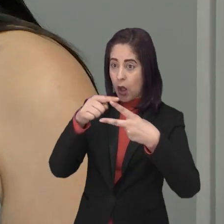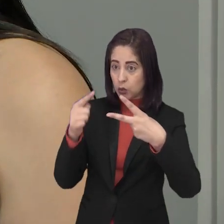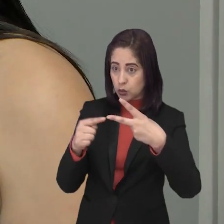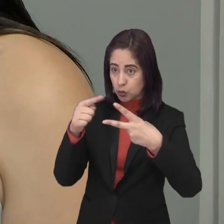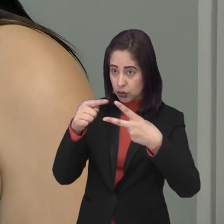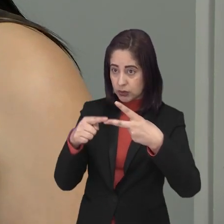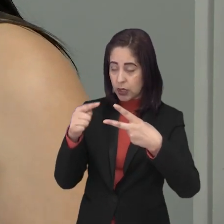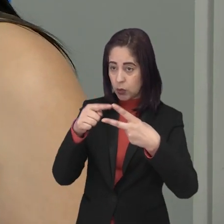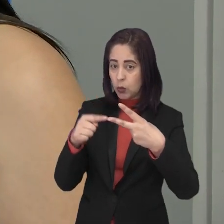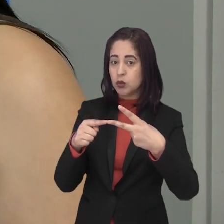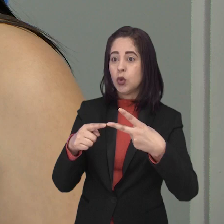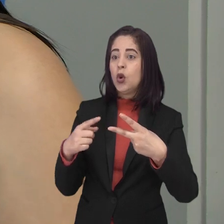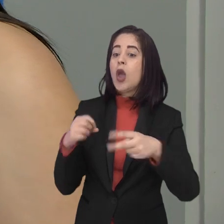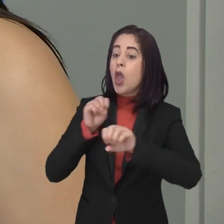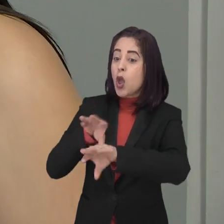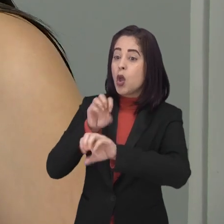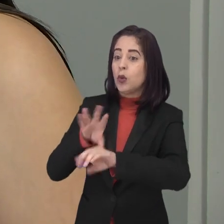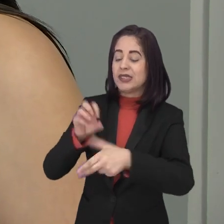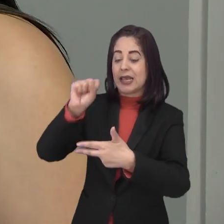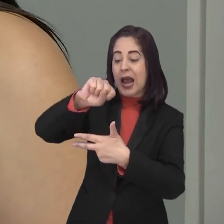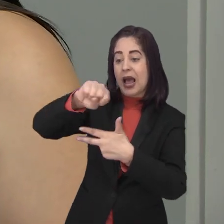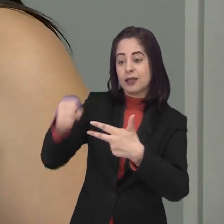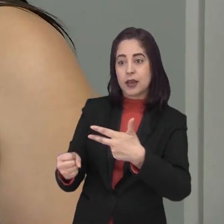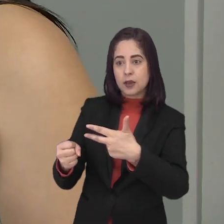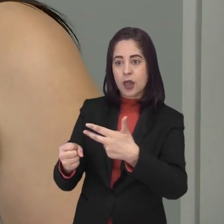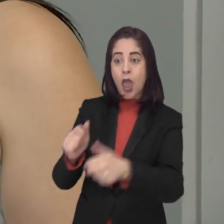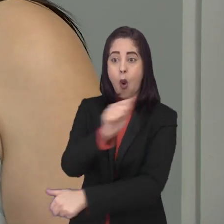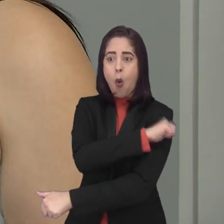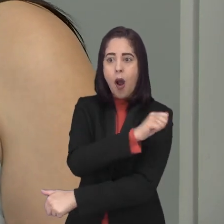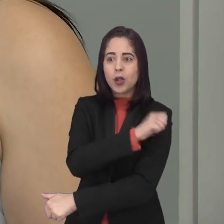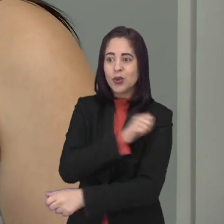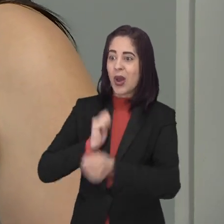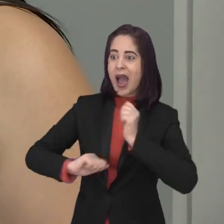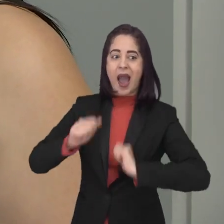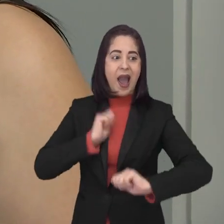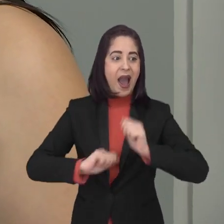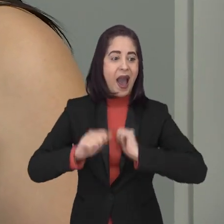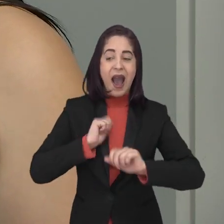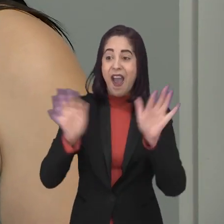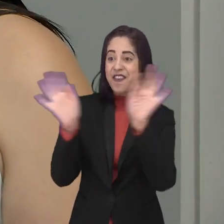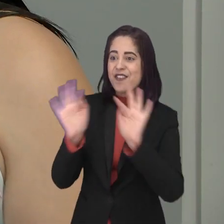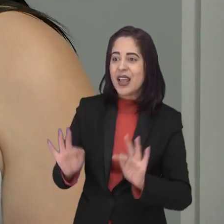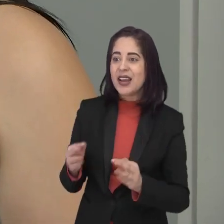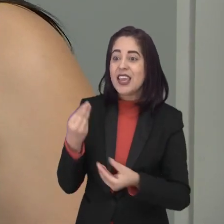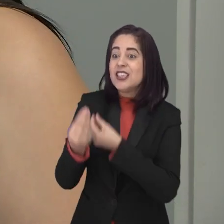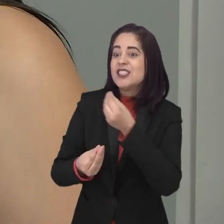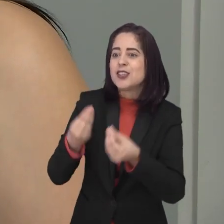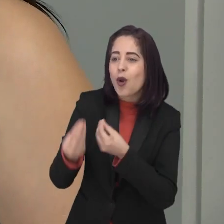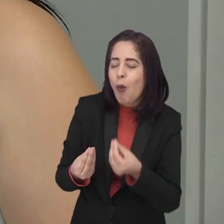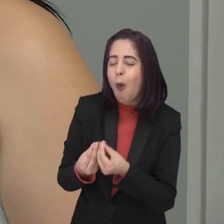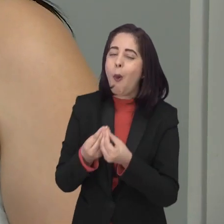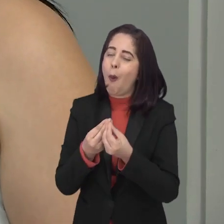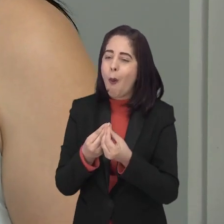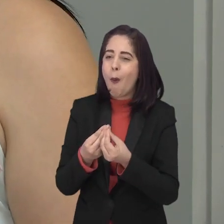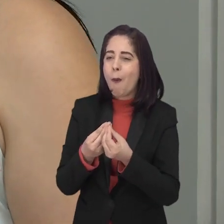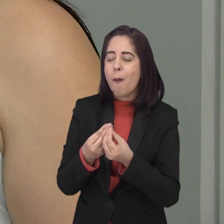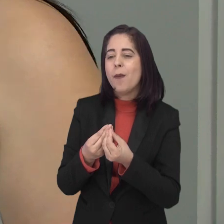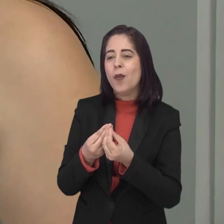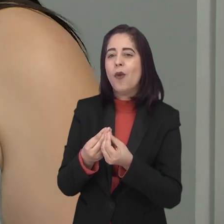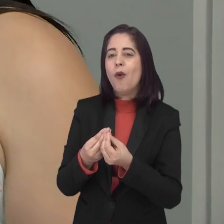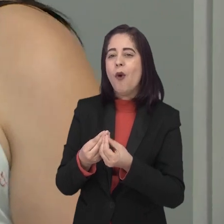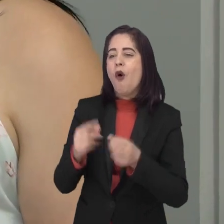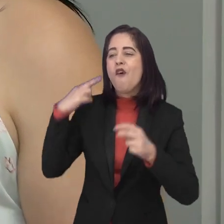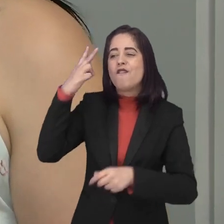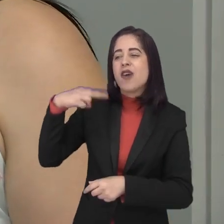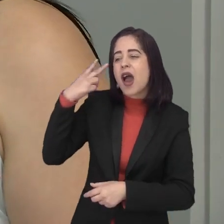segundo bimestre sobre os 3 poderes. E eles ficaram muito animados em aprender como que funciona, quem são os responsáveis.